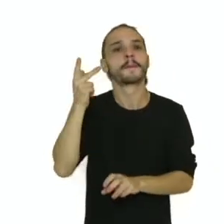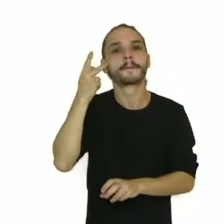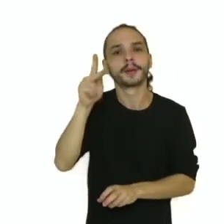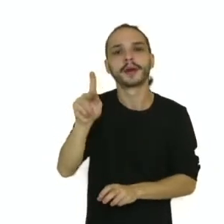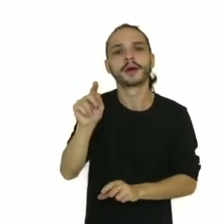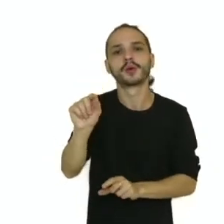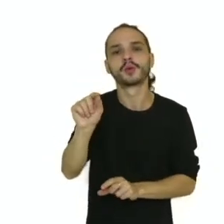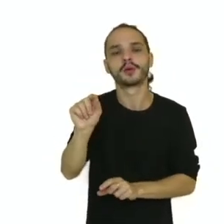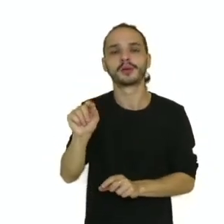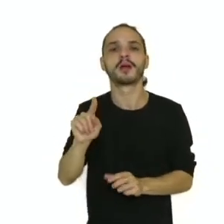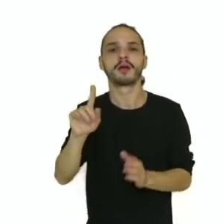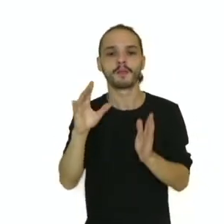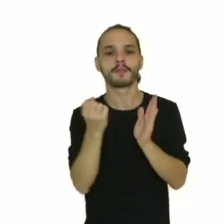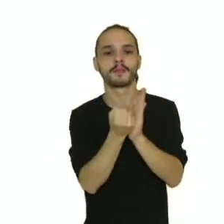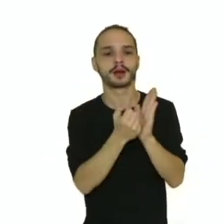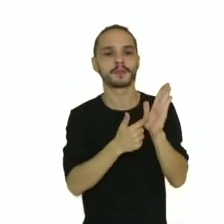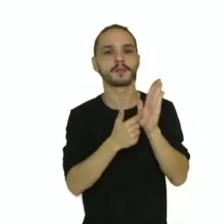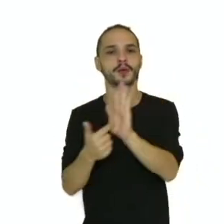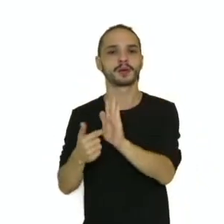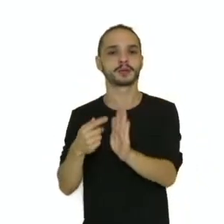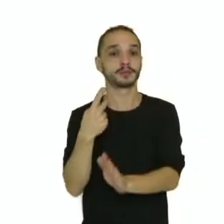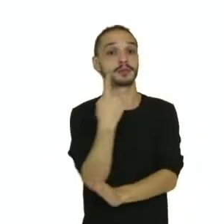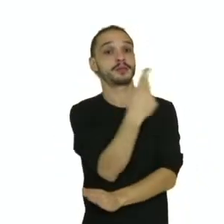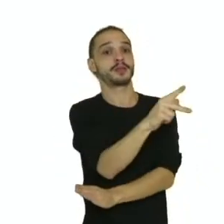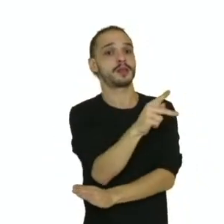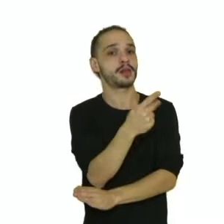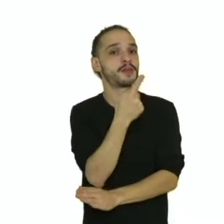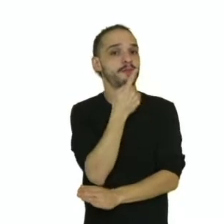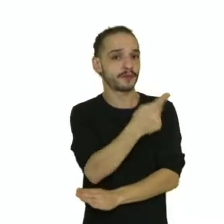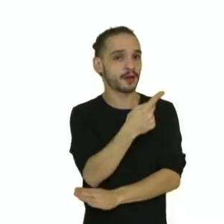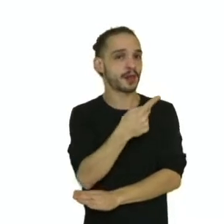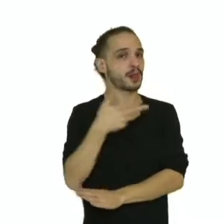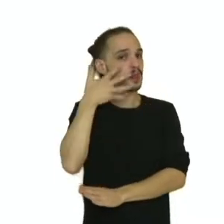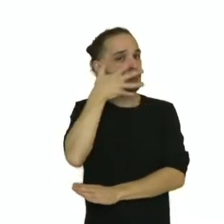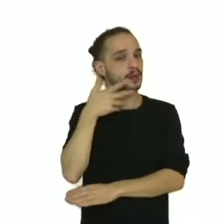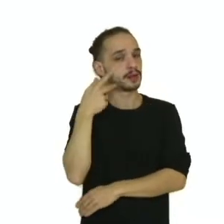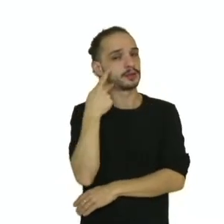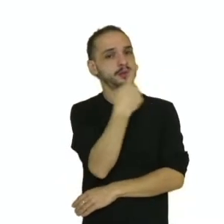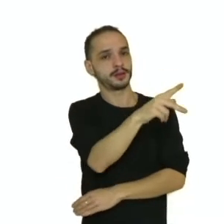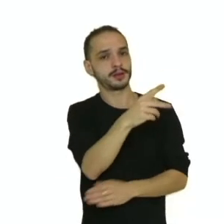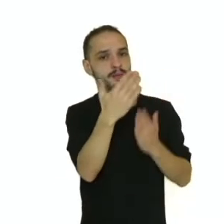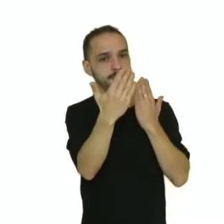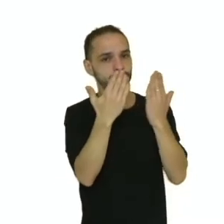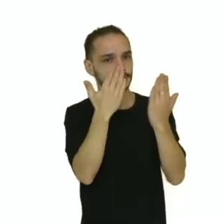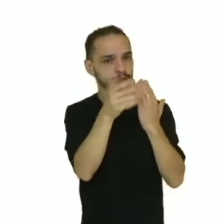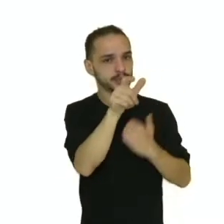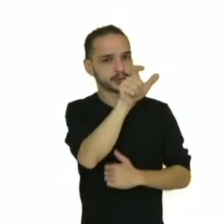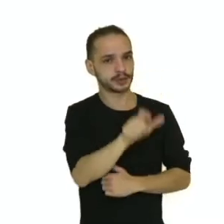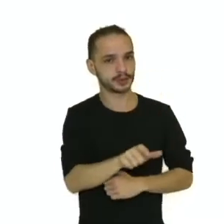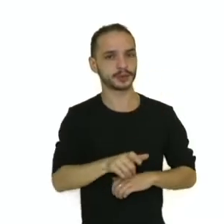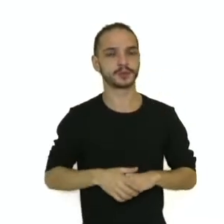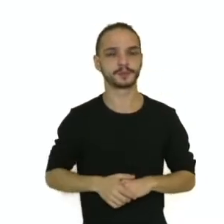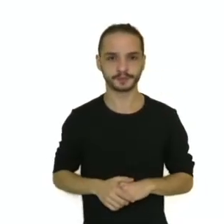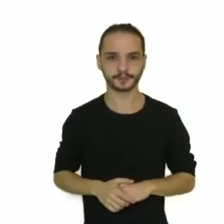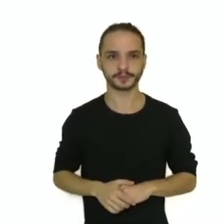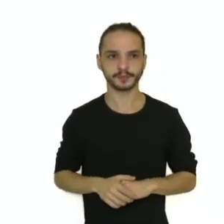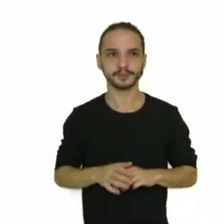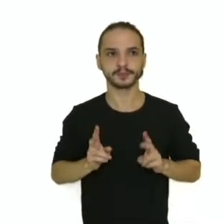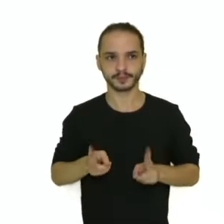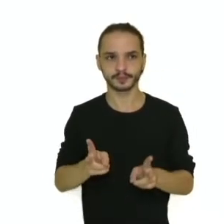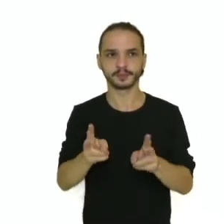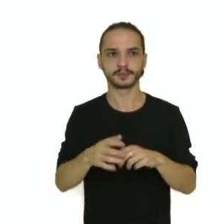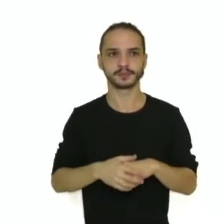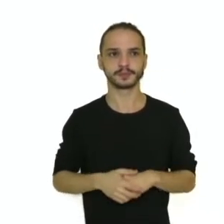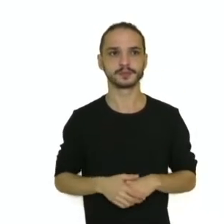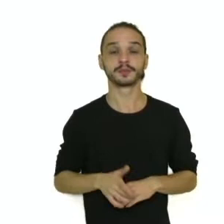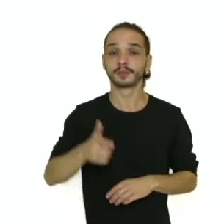fazer a marca do discurso direto, ou seja, da fala da psicóloga, certo? Continuando, então. Mais um momento